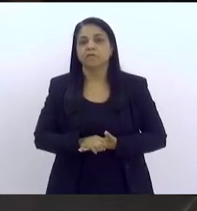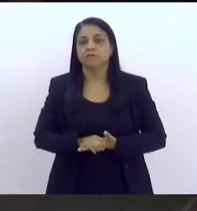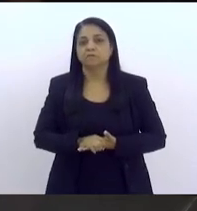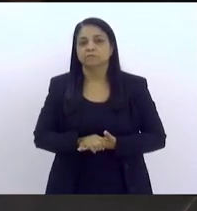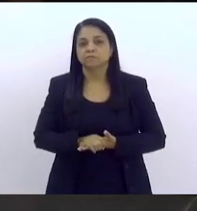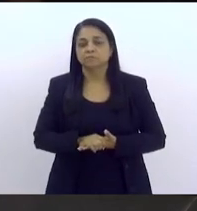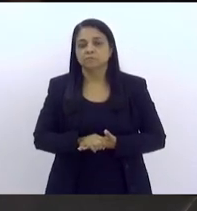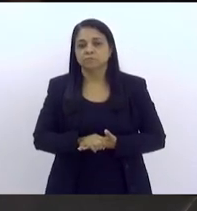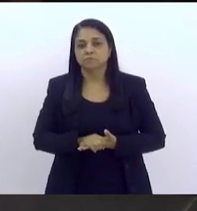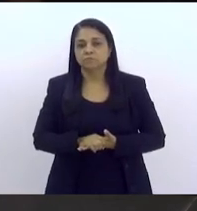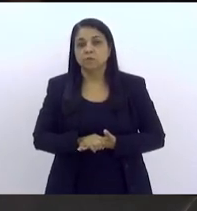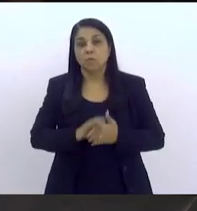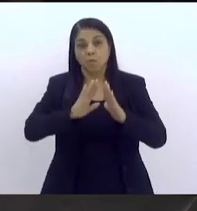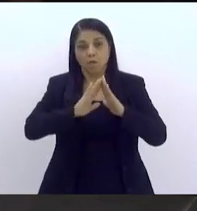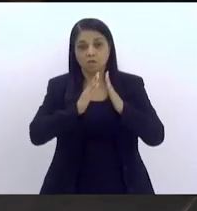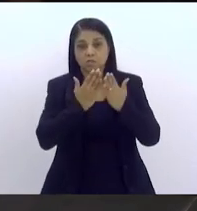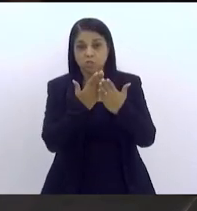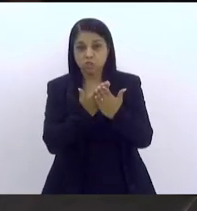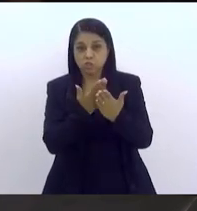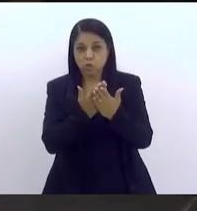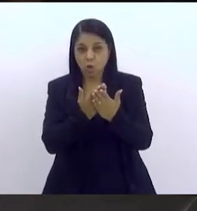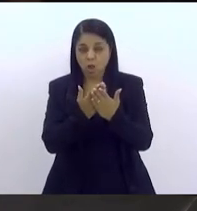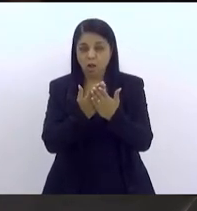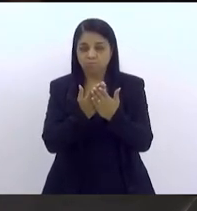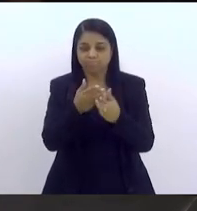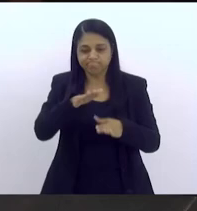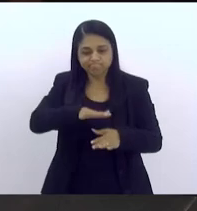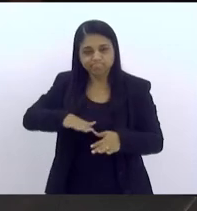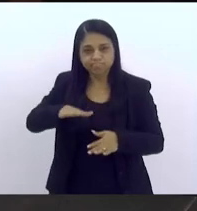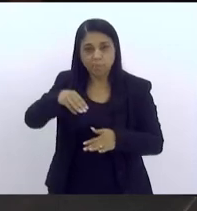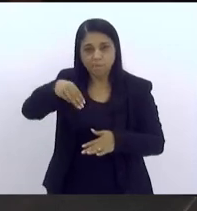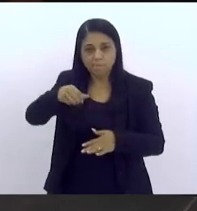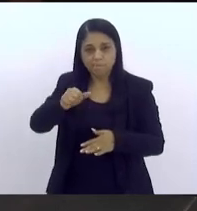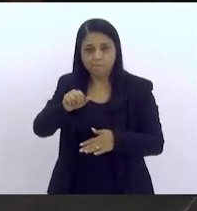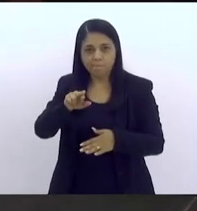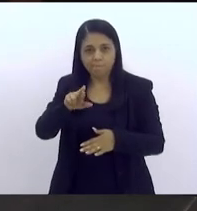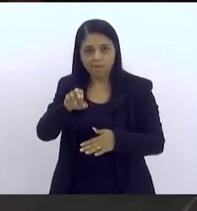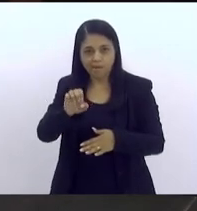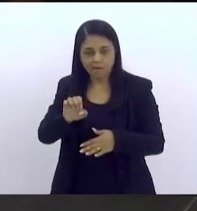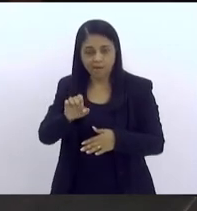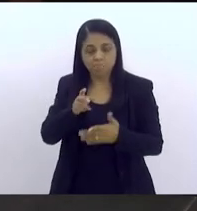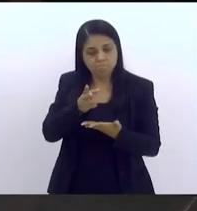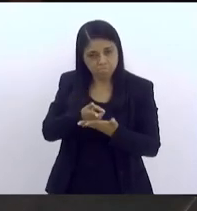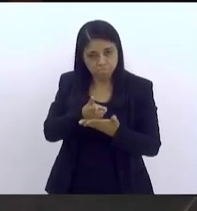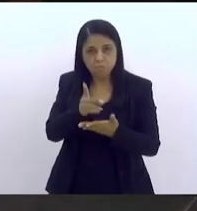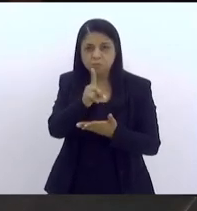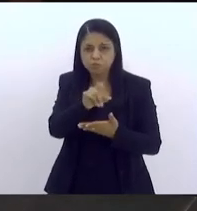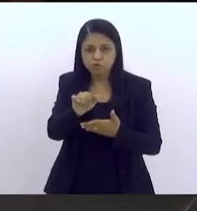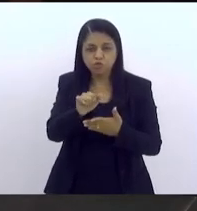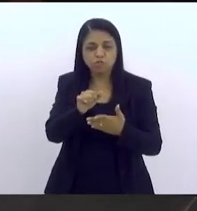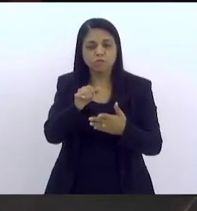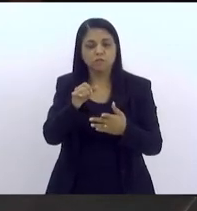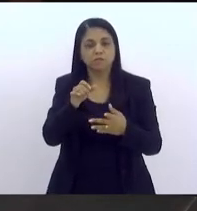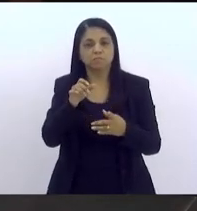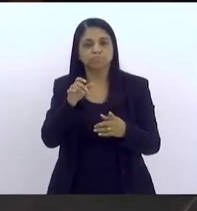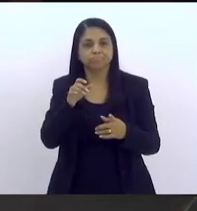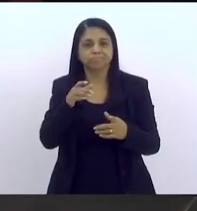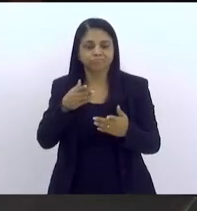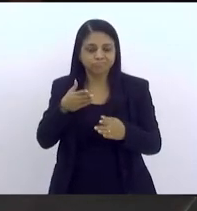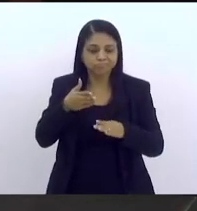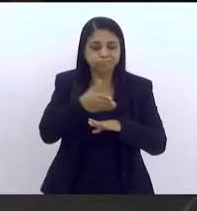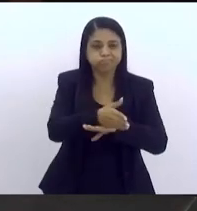quando uma escola da maré no mesmo dia em que nós tivemos né um atentado a uma creche no sul do